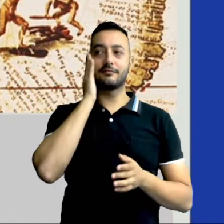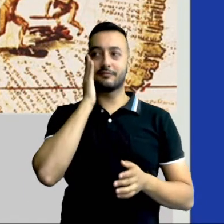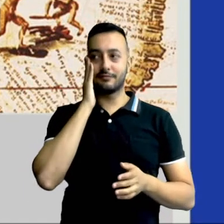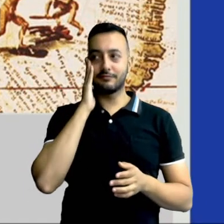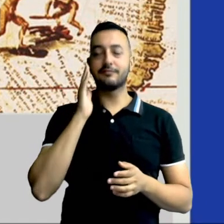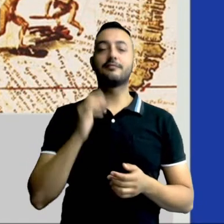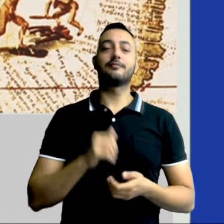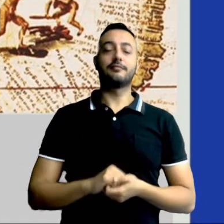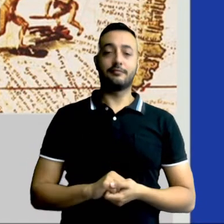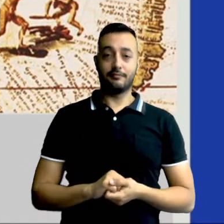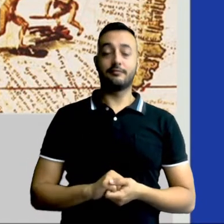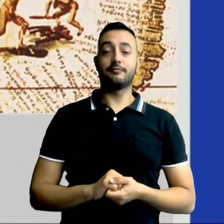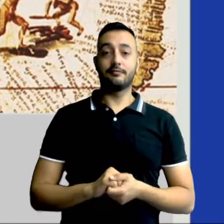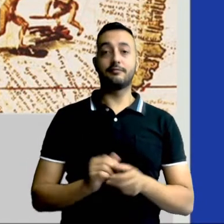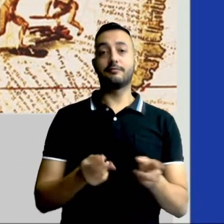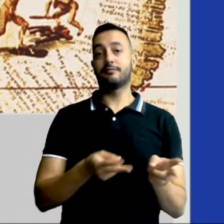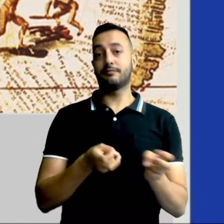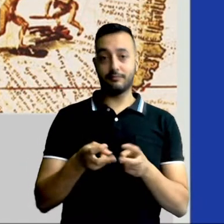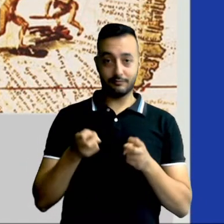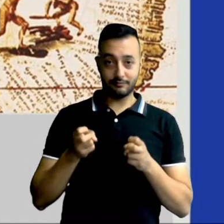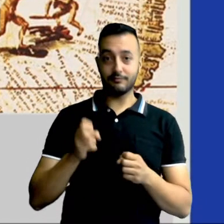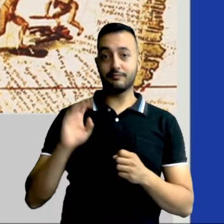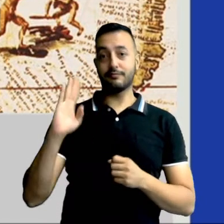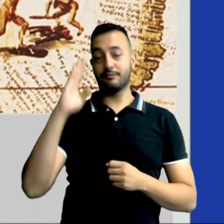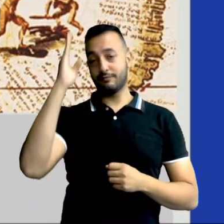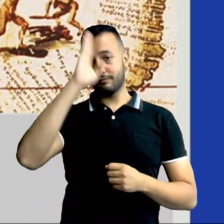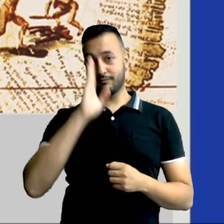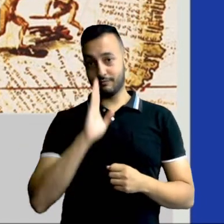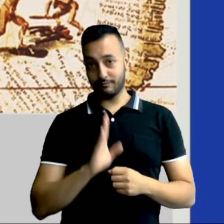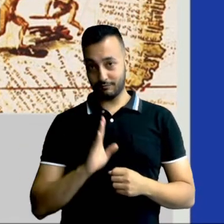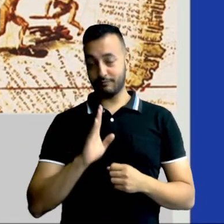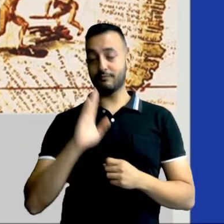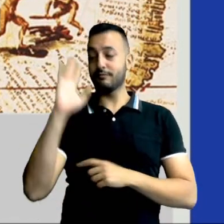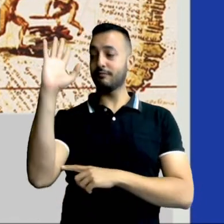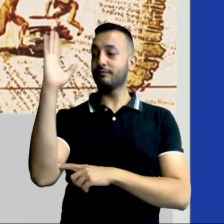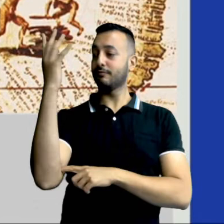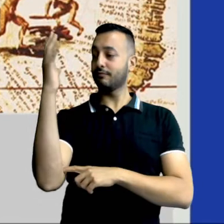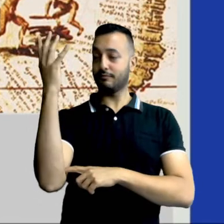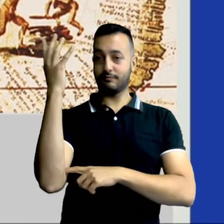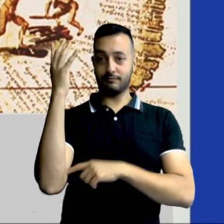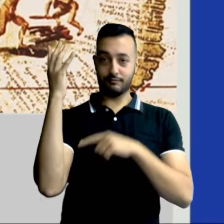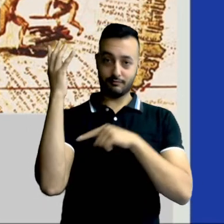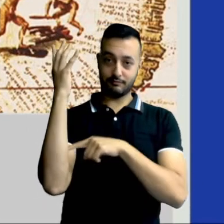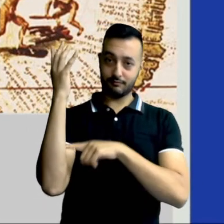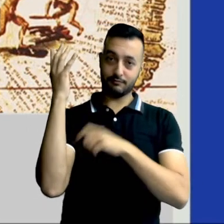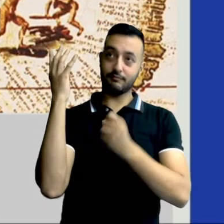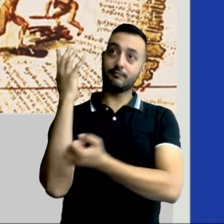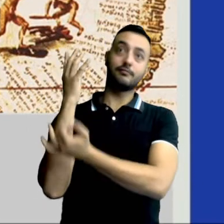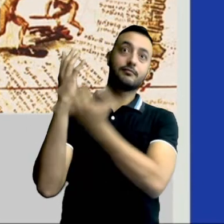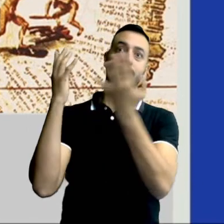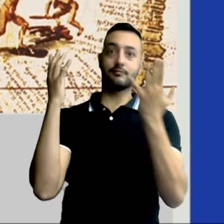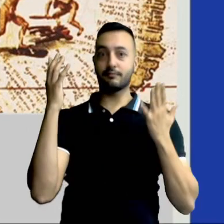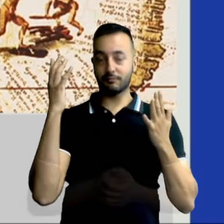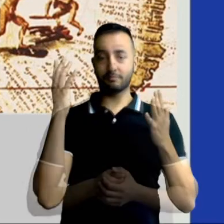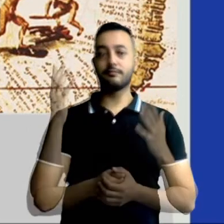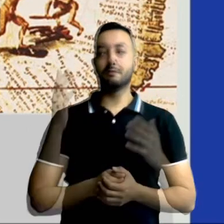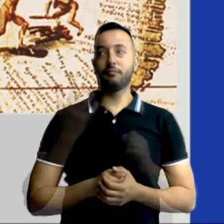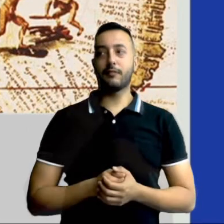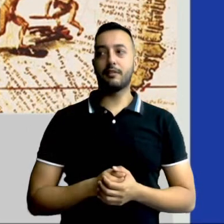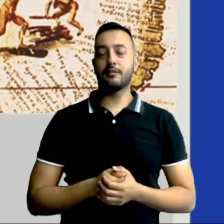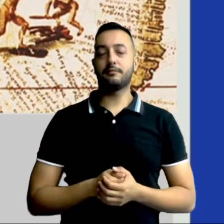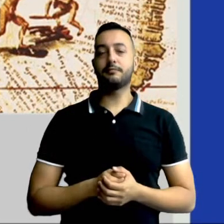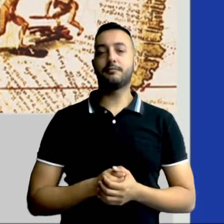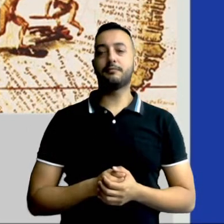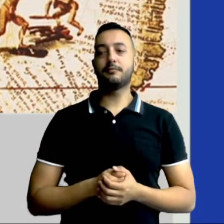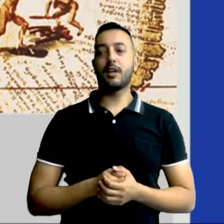bem tá Expert missão era a exploração do pau-brasil que é um veja um vegetal muito ambulante né em nossas matas